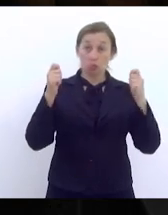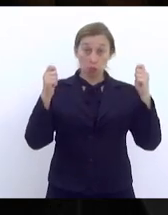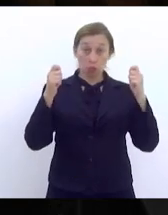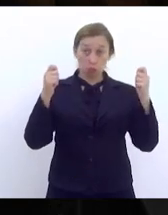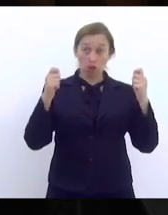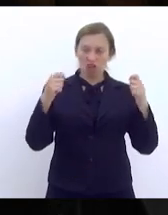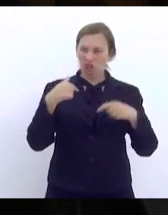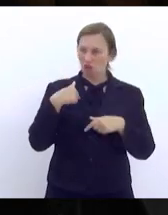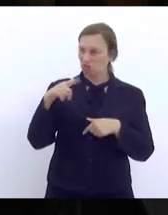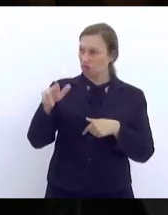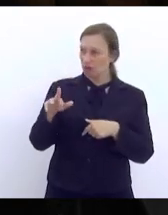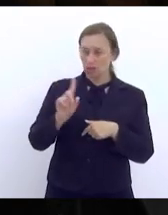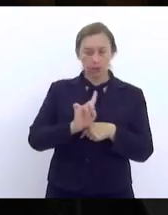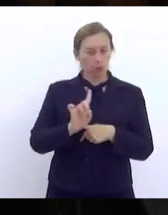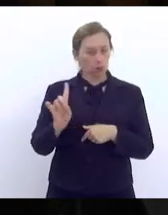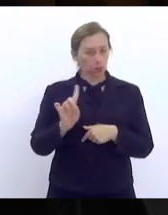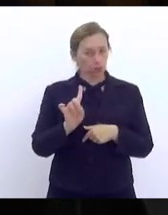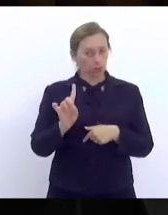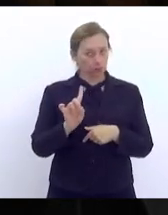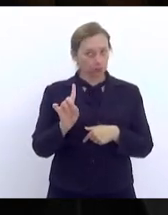diferencio porque